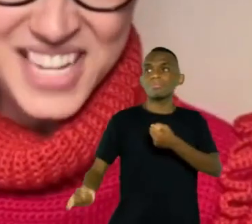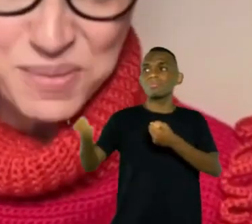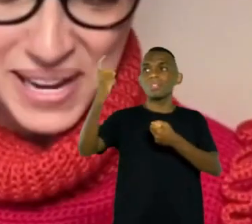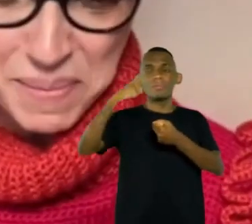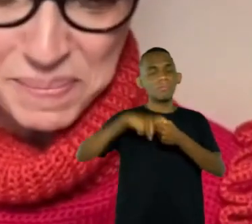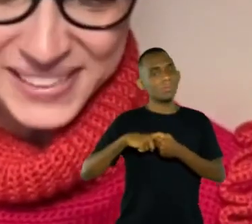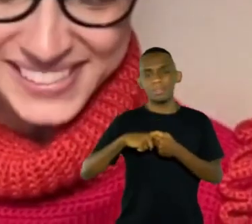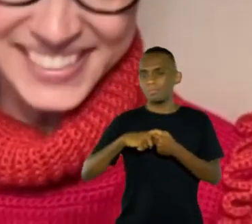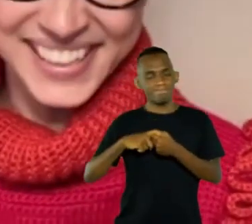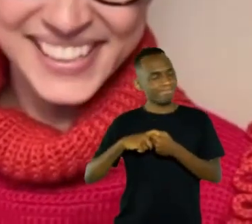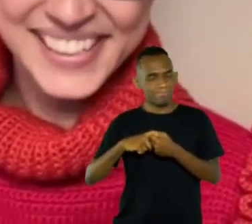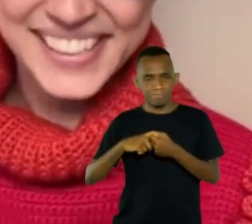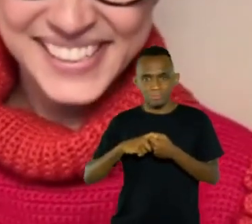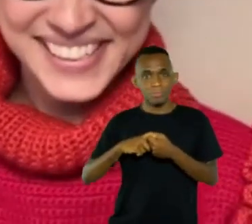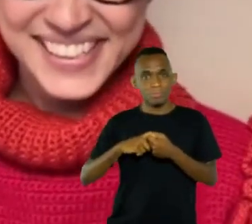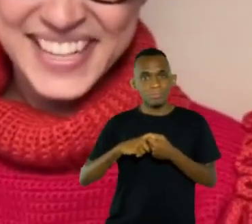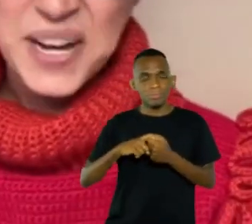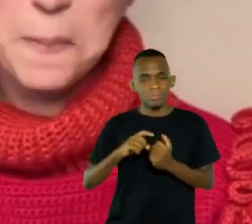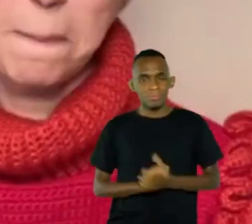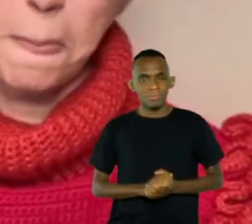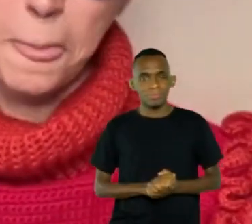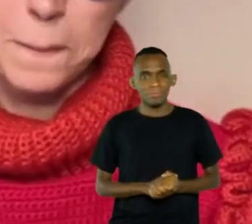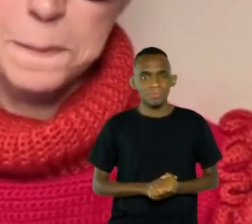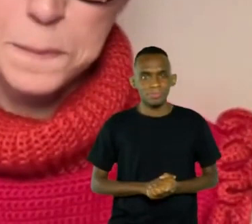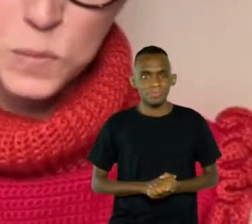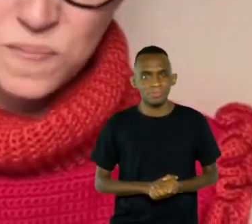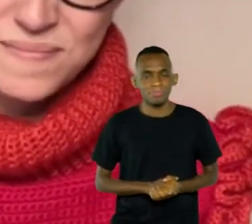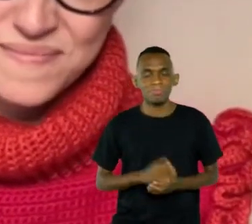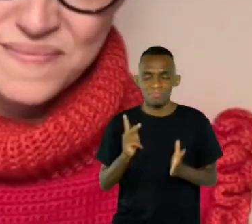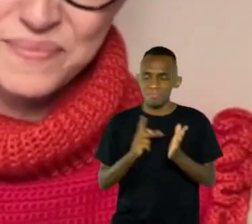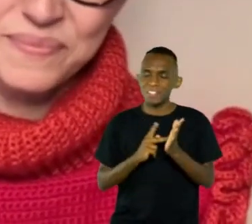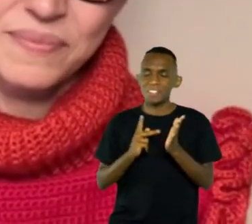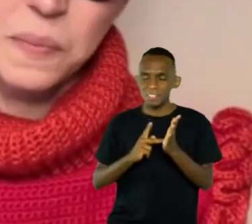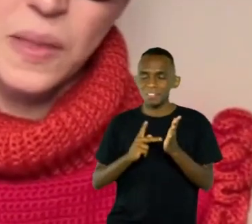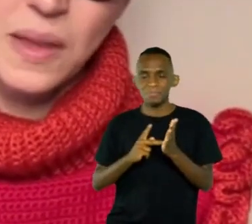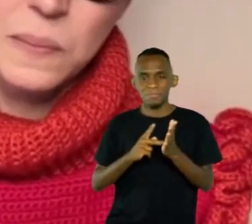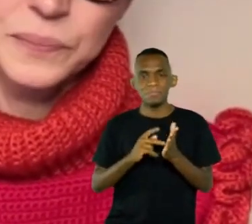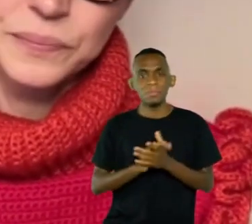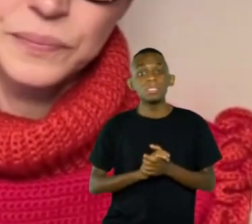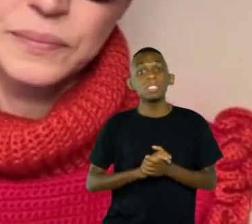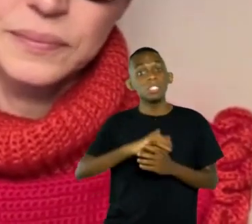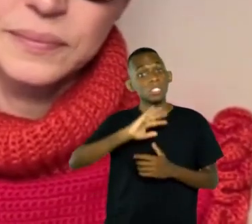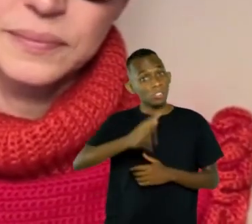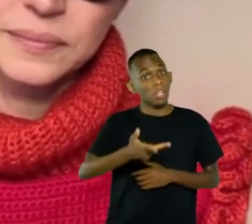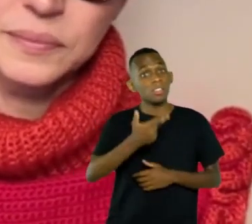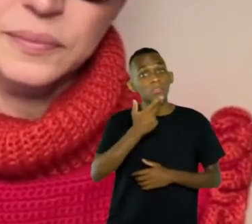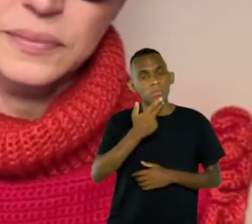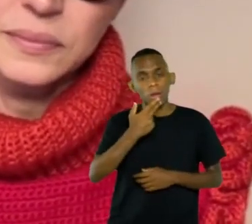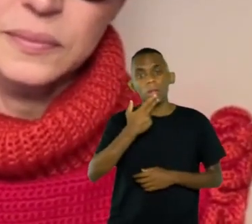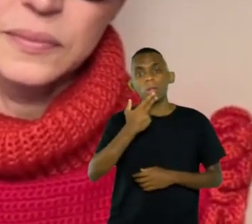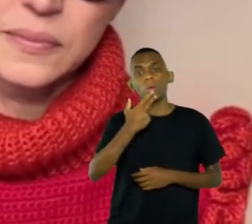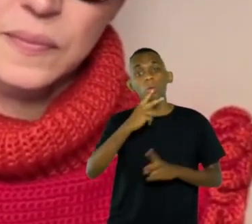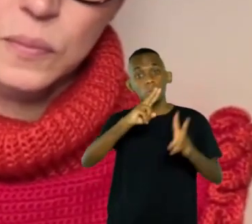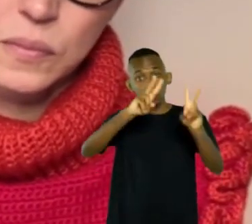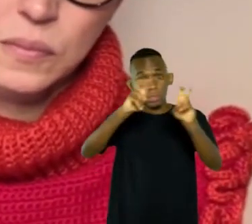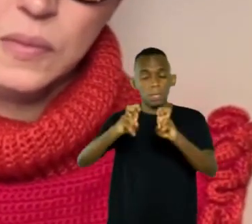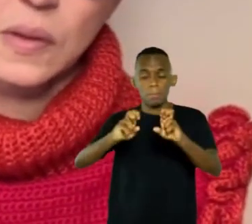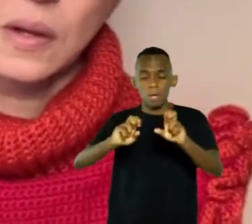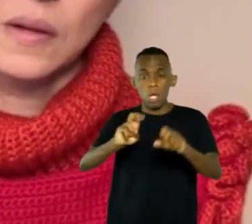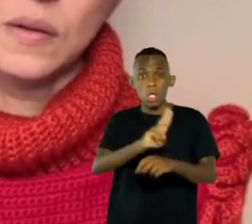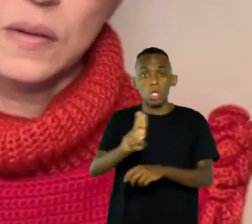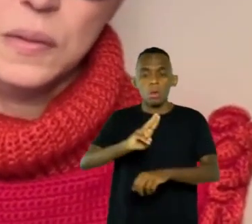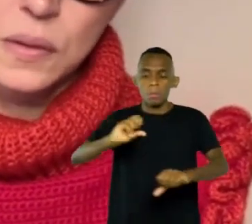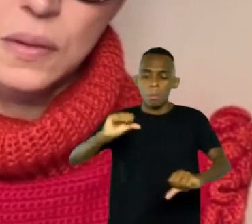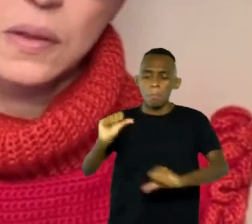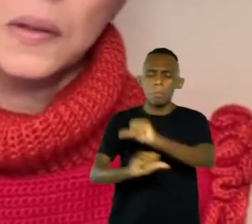né? Se a gente parar para pensar. É verdade. Já que você tocou no assunto da mudança do nome, vamos falar um pouquinho sobre isso, Cris. Por